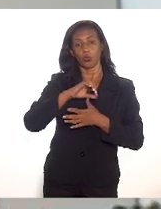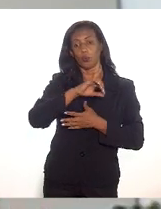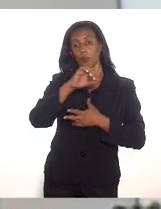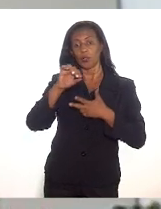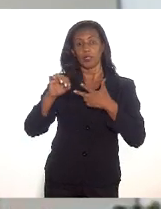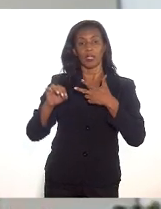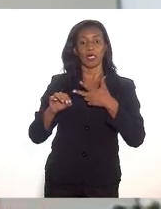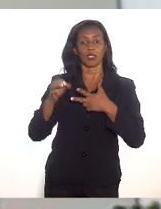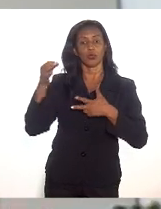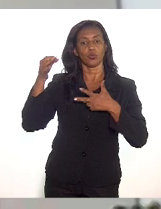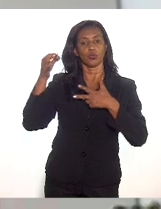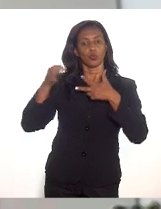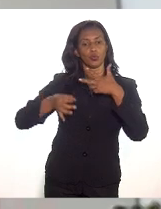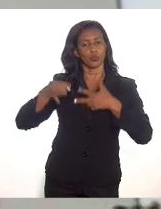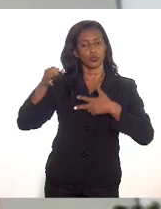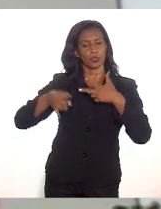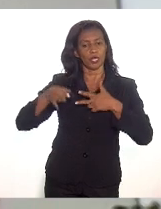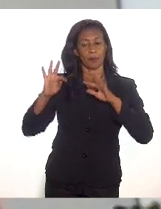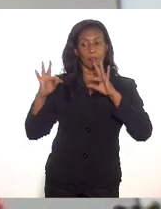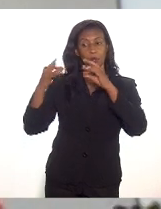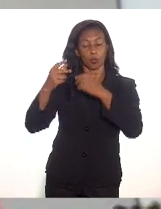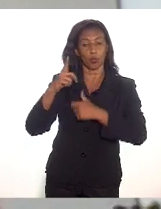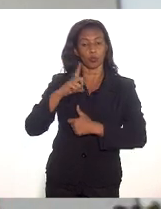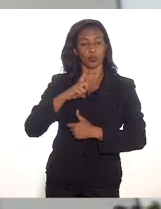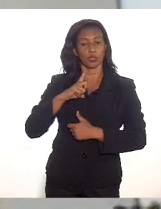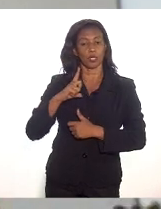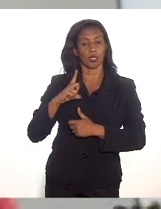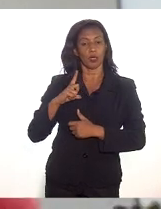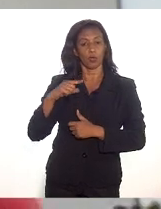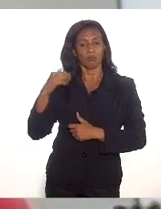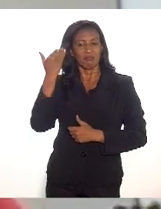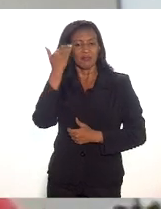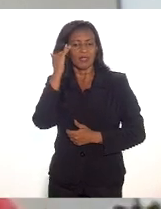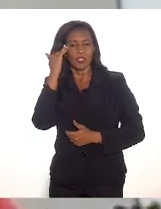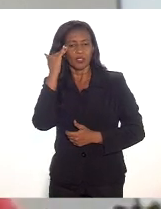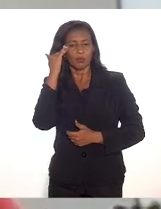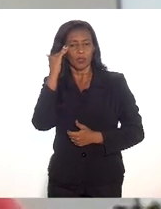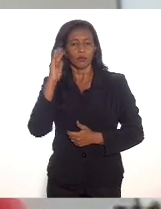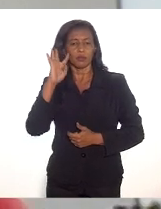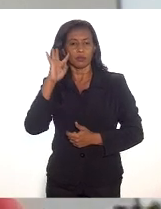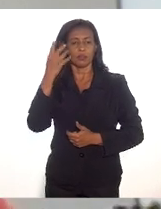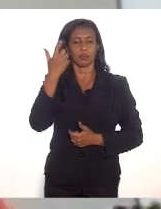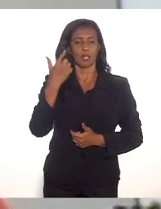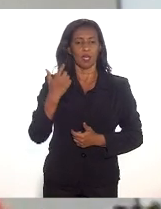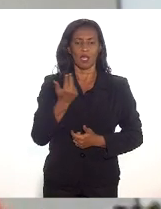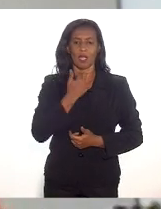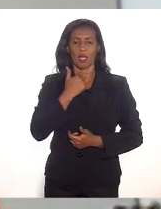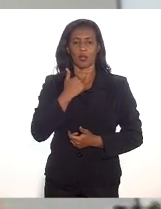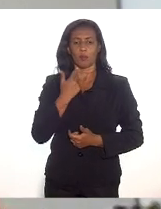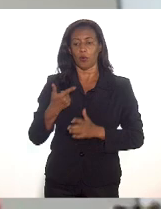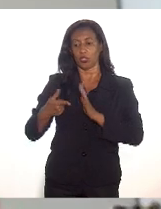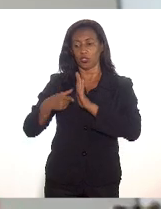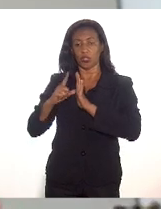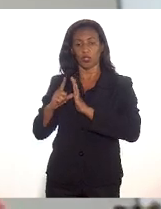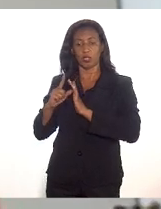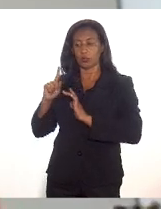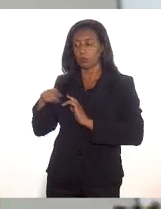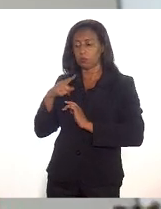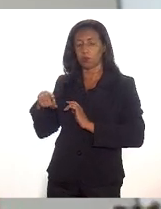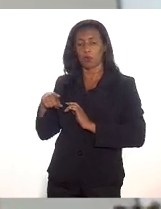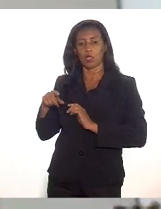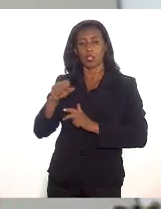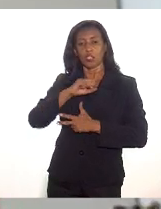que todos estejam cientes dessa decisão. Ela não pode, de antemão, anular os efeitos de uma decisão do